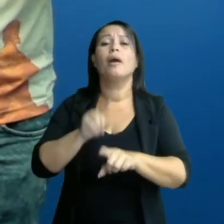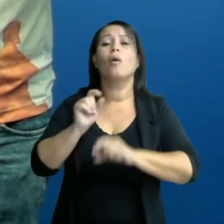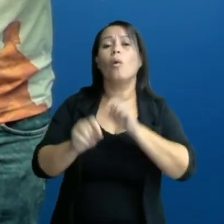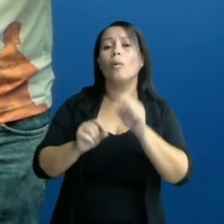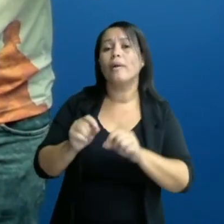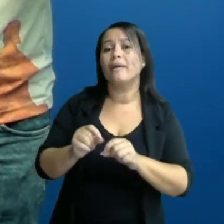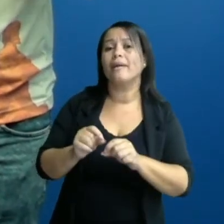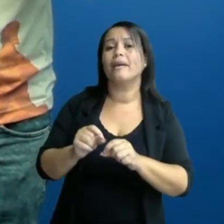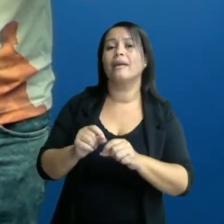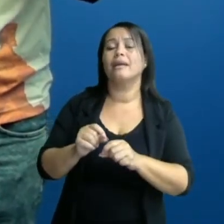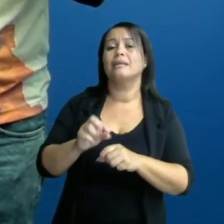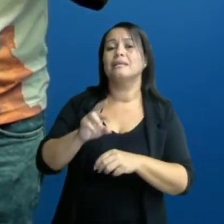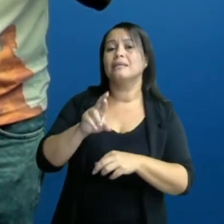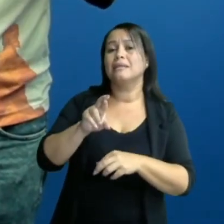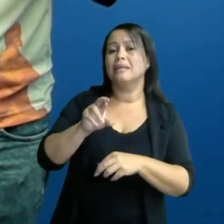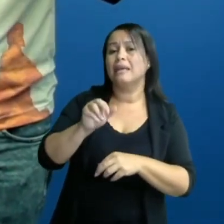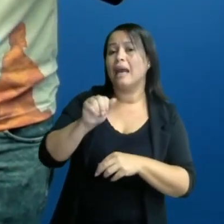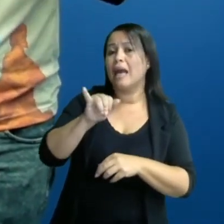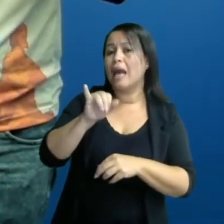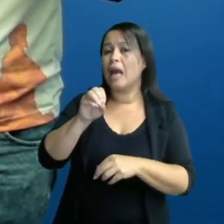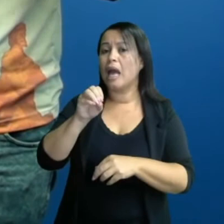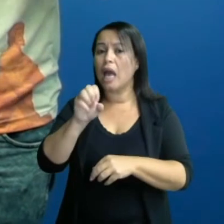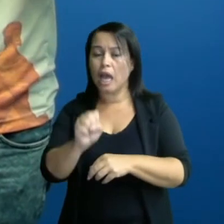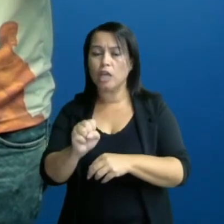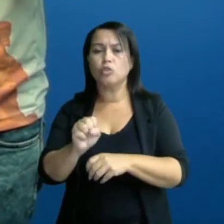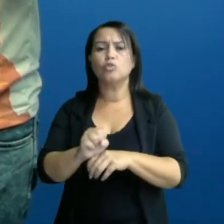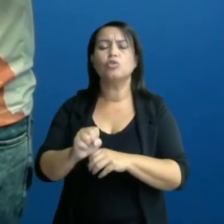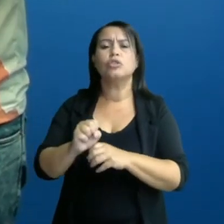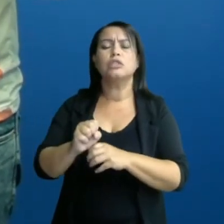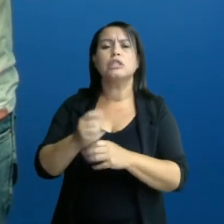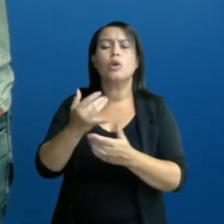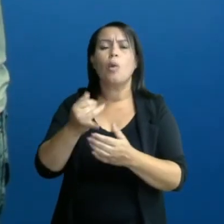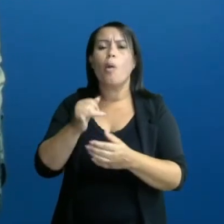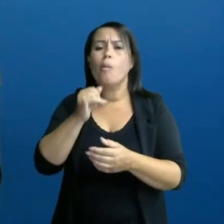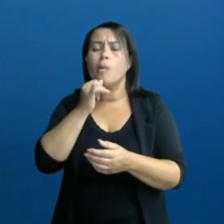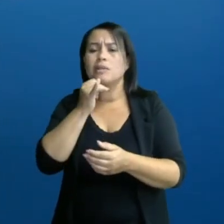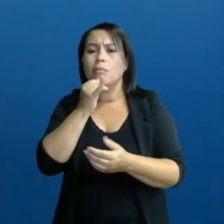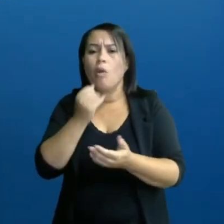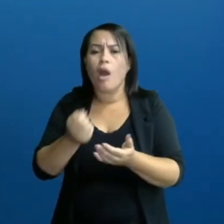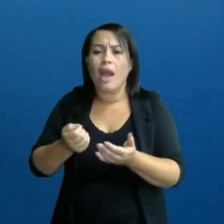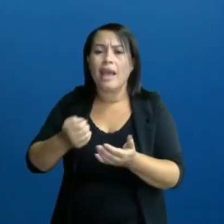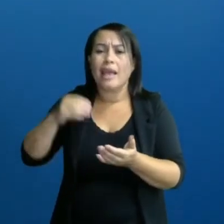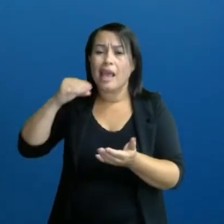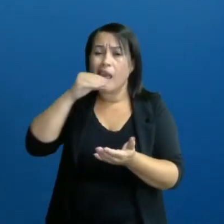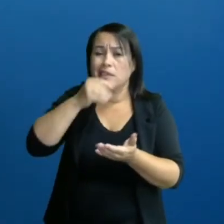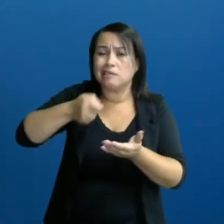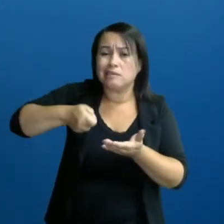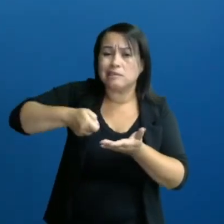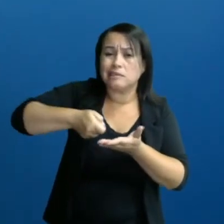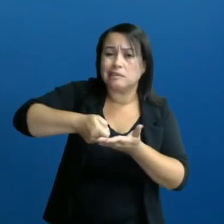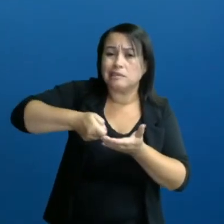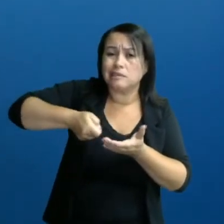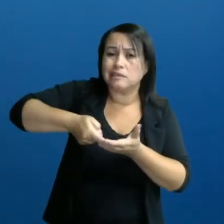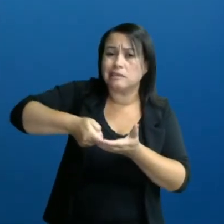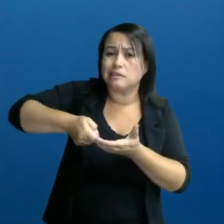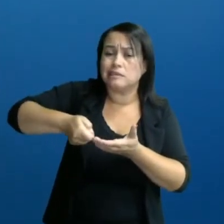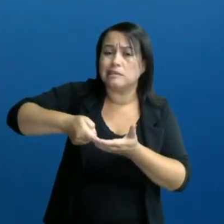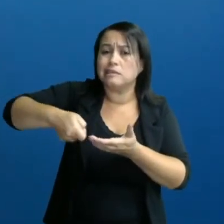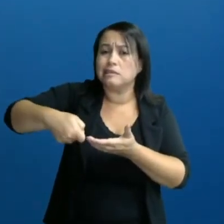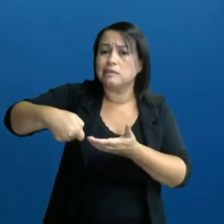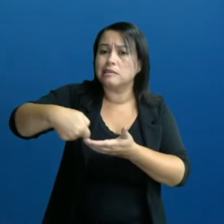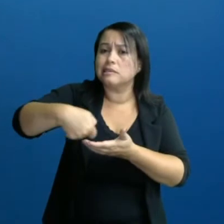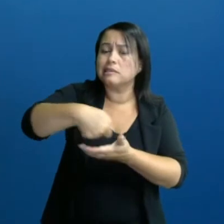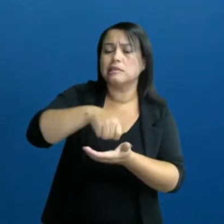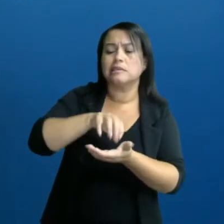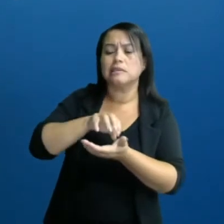de raios que vão queimar essas células danificadas e as células sadias ao redor, mas que